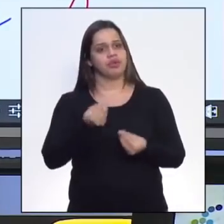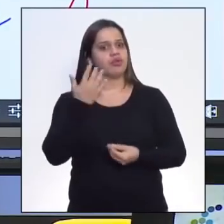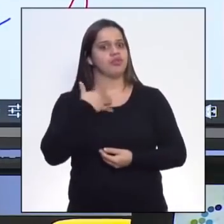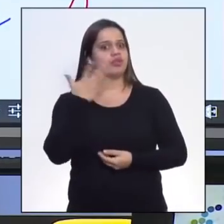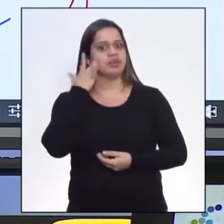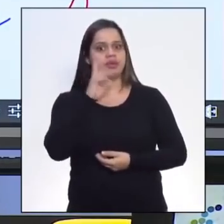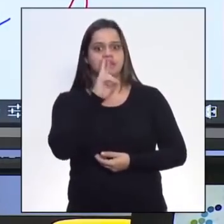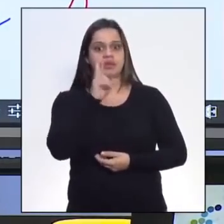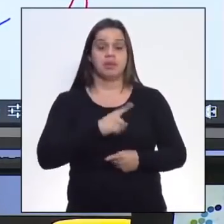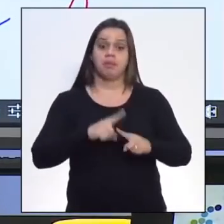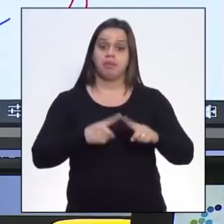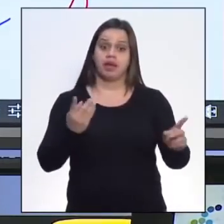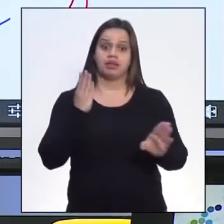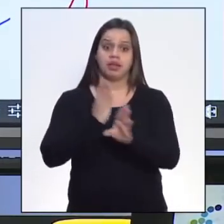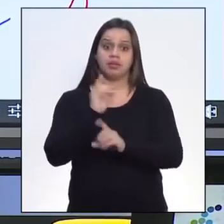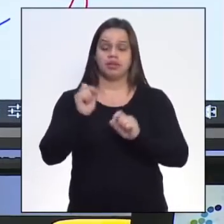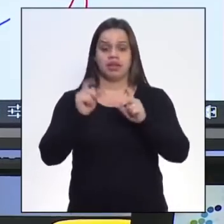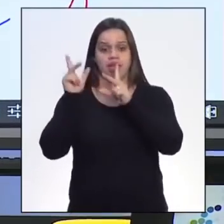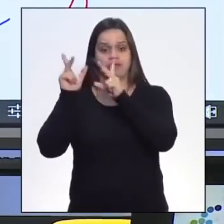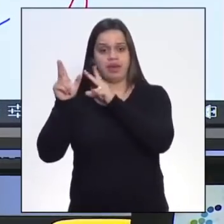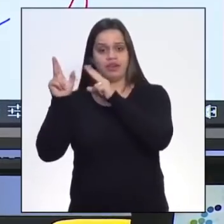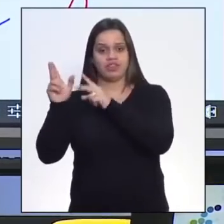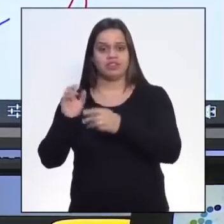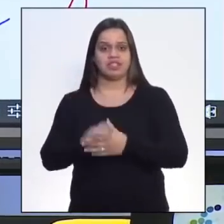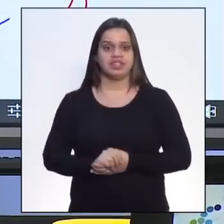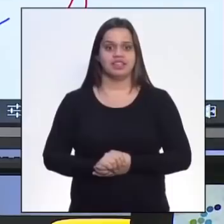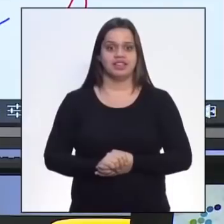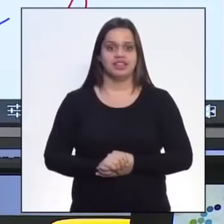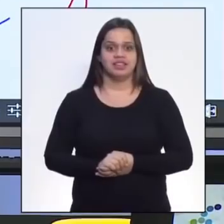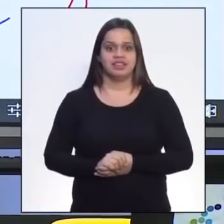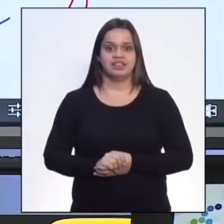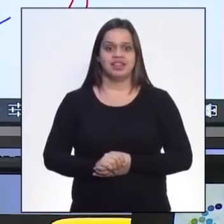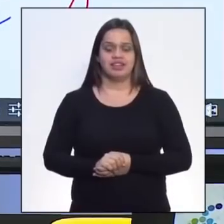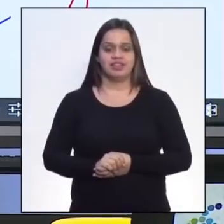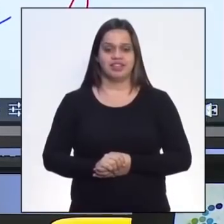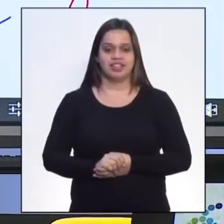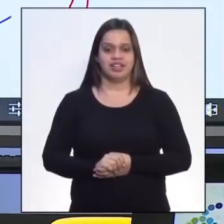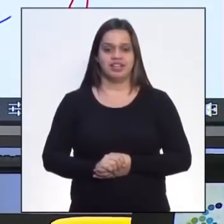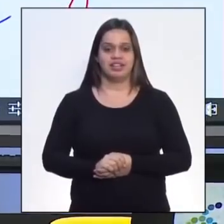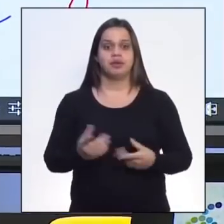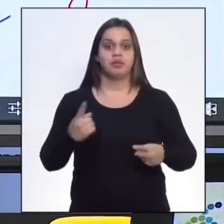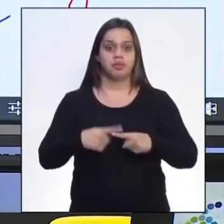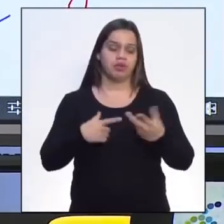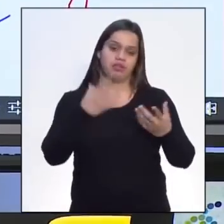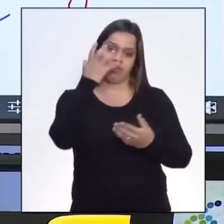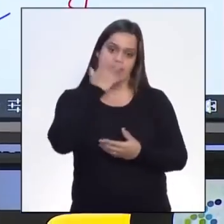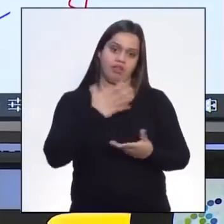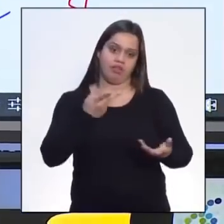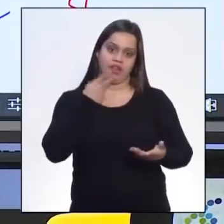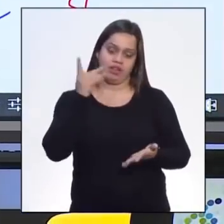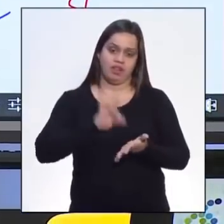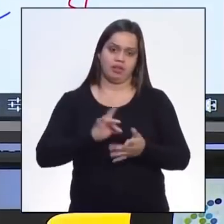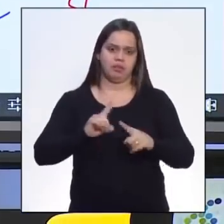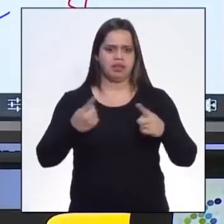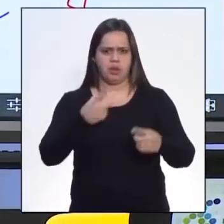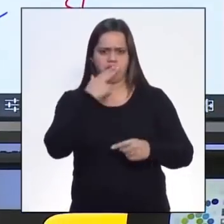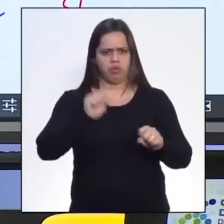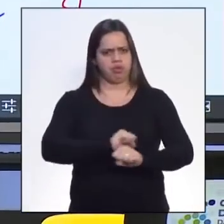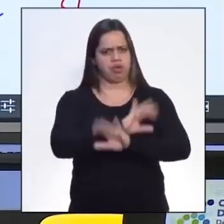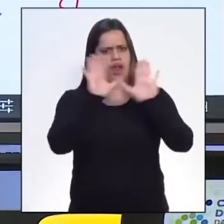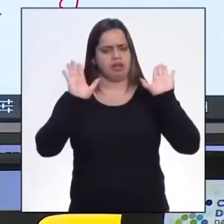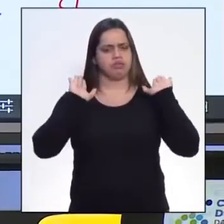saber? Mas, de repente, está meio dormindo e acaba esquecendo. Isso daí é a parte normal, né? Vamos ser sinceros. Mas eu acho que deu